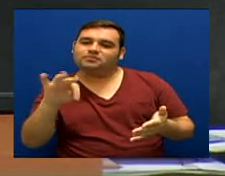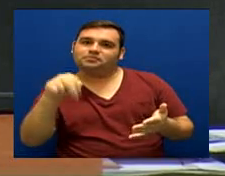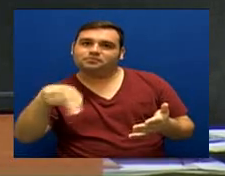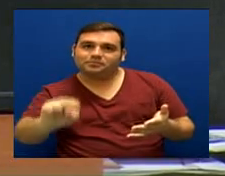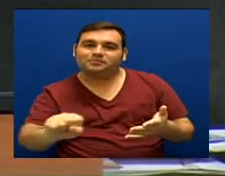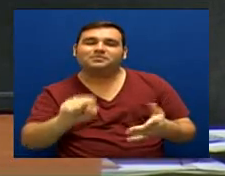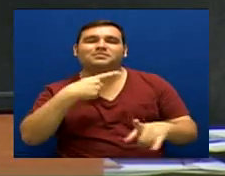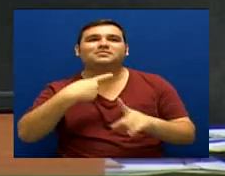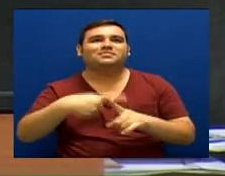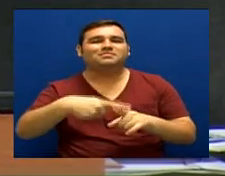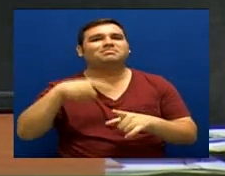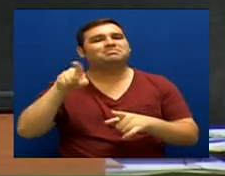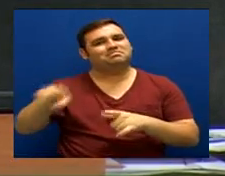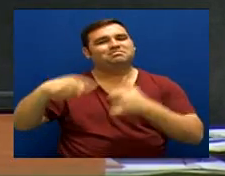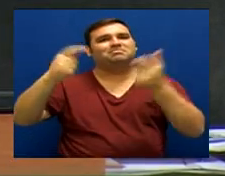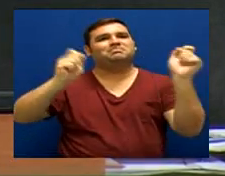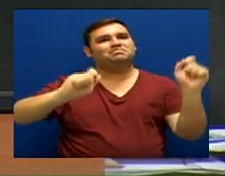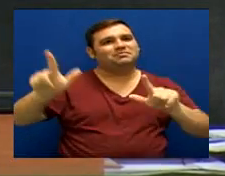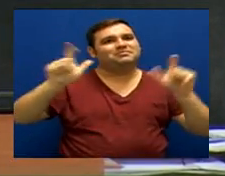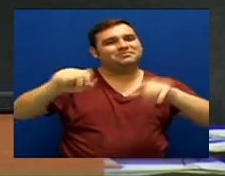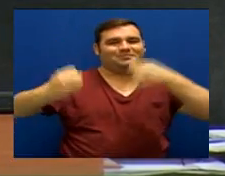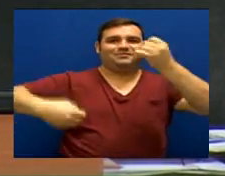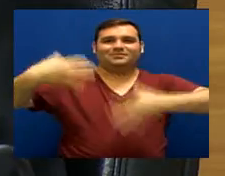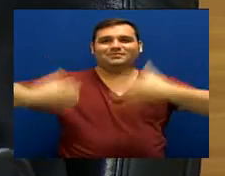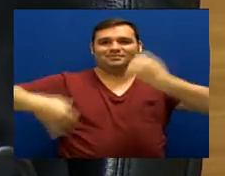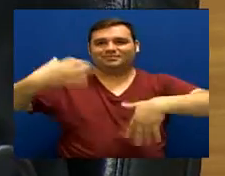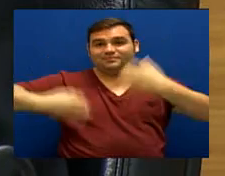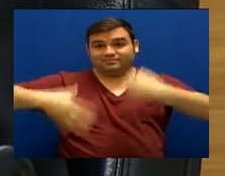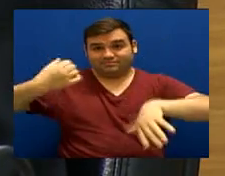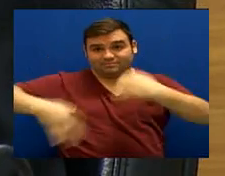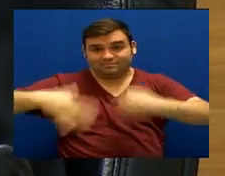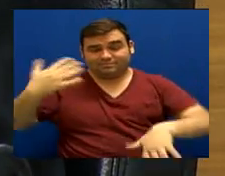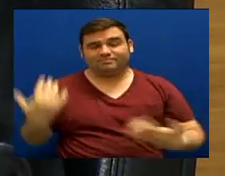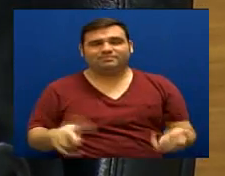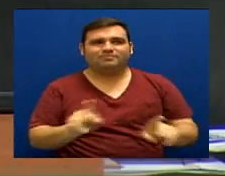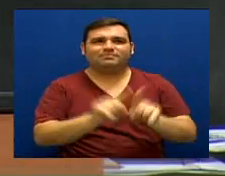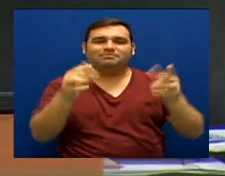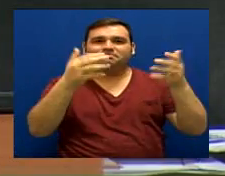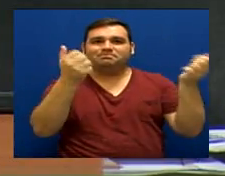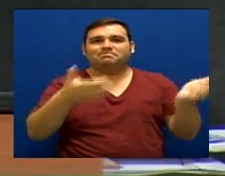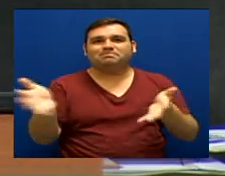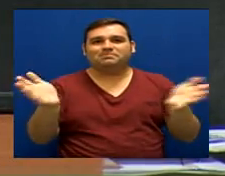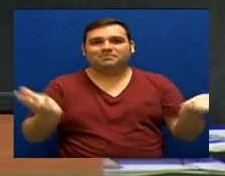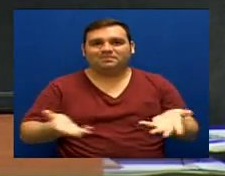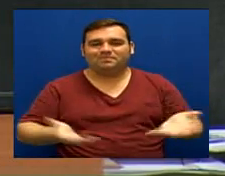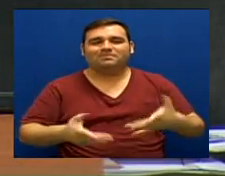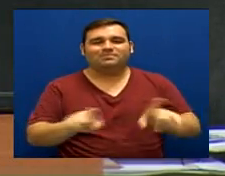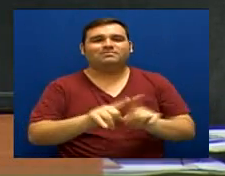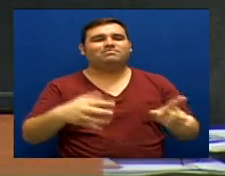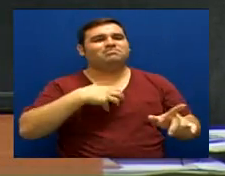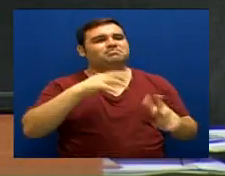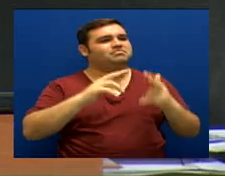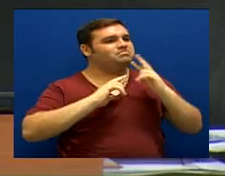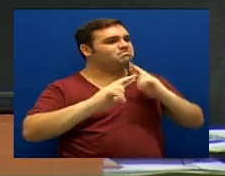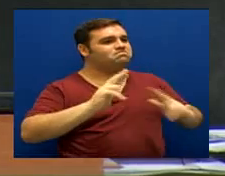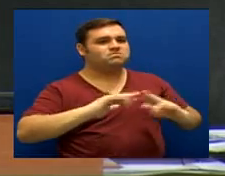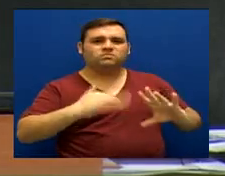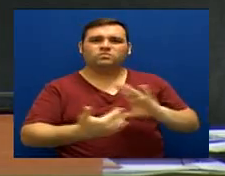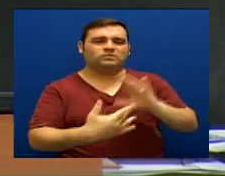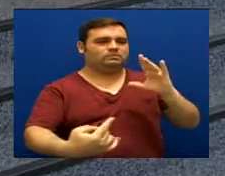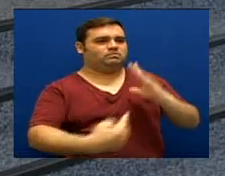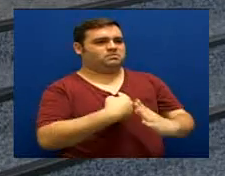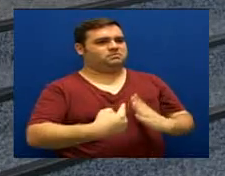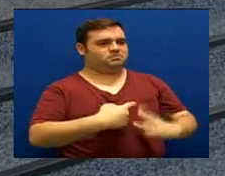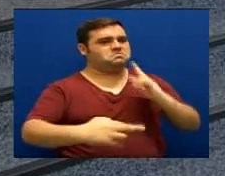pelas colocações colocou respostas aqui a maneira com que respondeu todos os argumentos